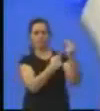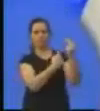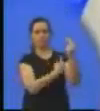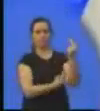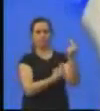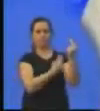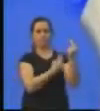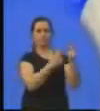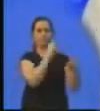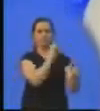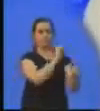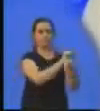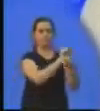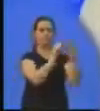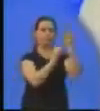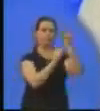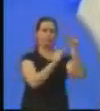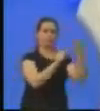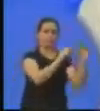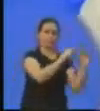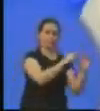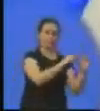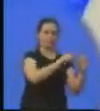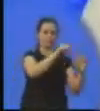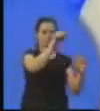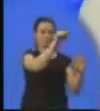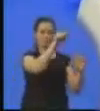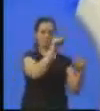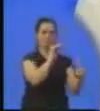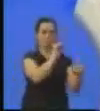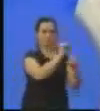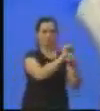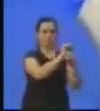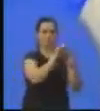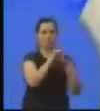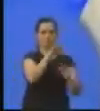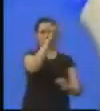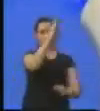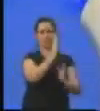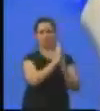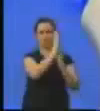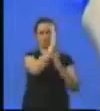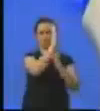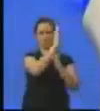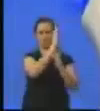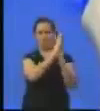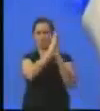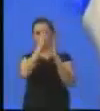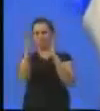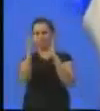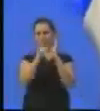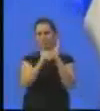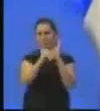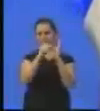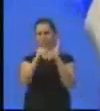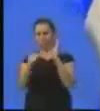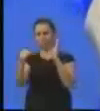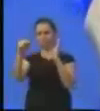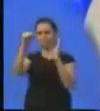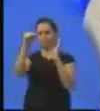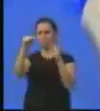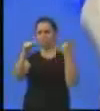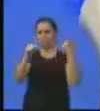para antes do 3π sobre 2 e continua depois dele. Olhando esse gráfico, nós percebemos que o gráfico